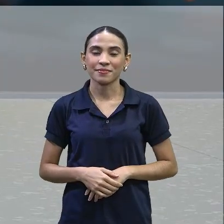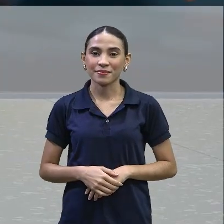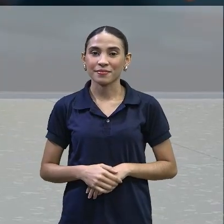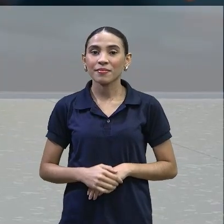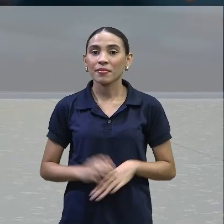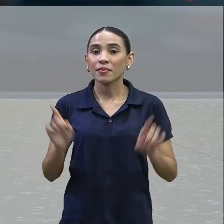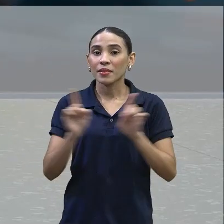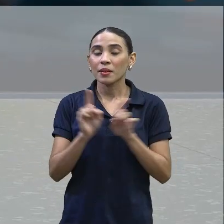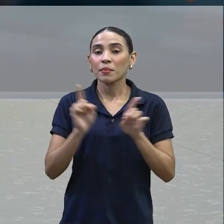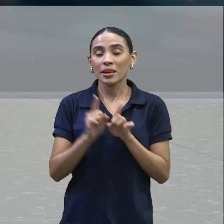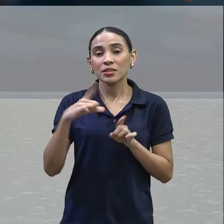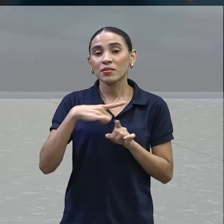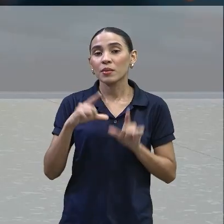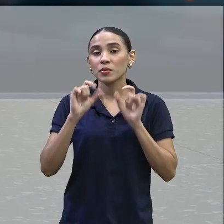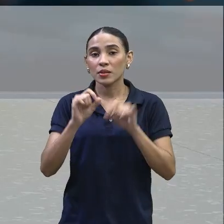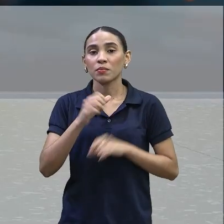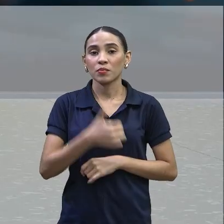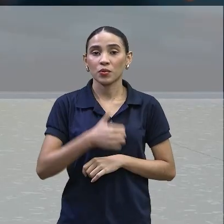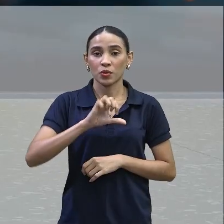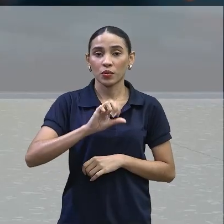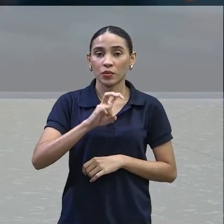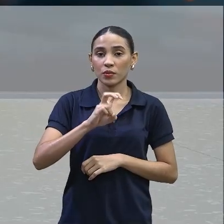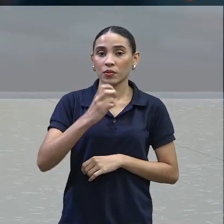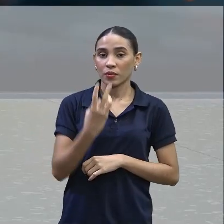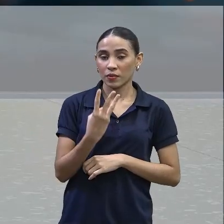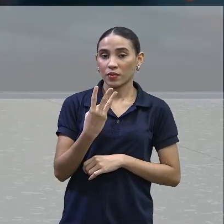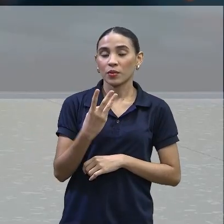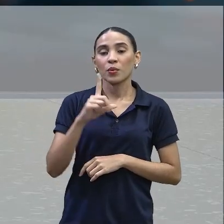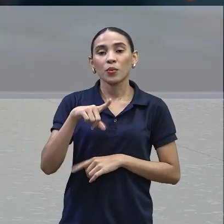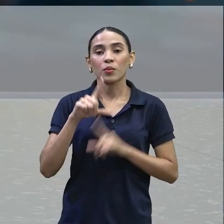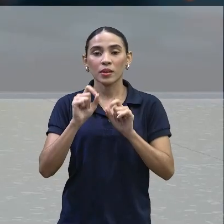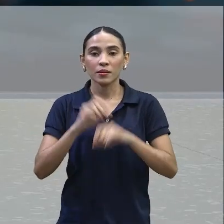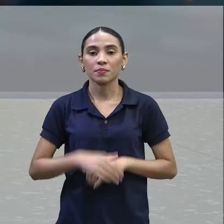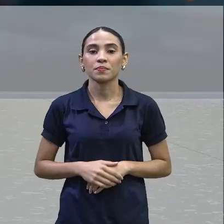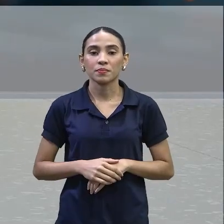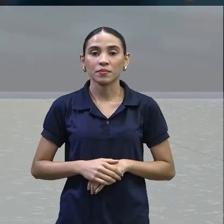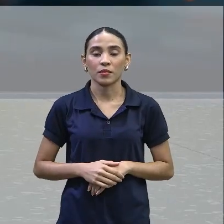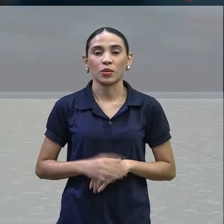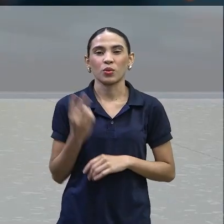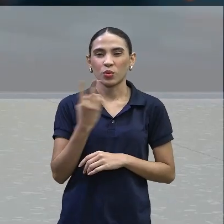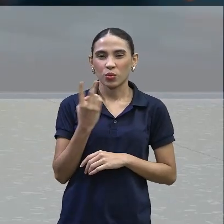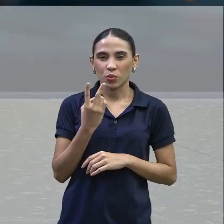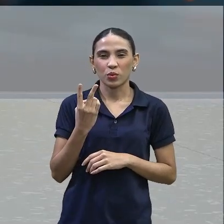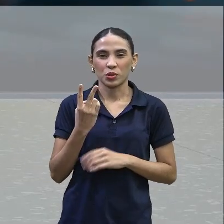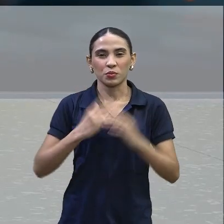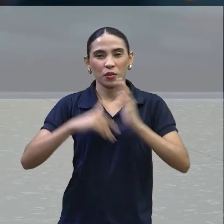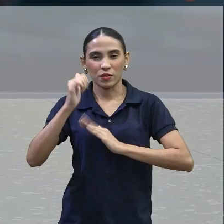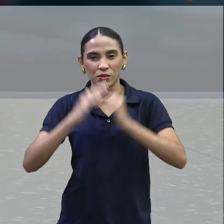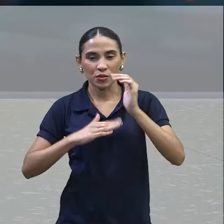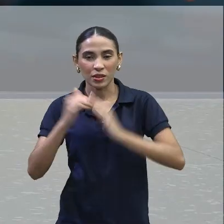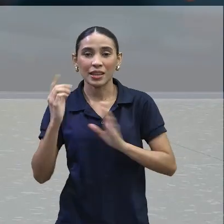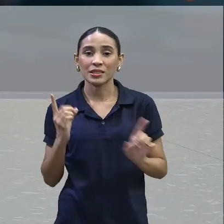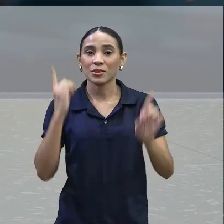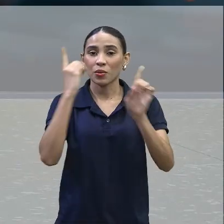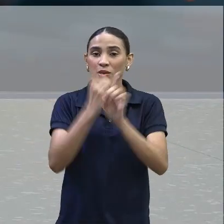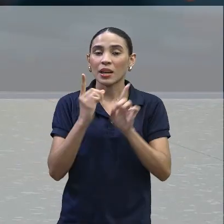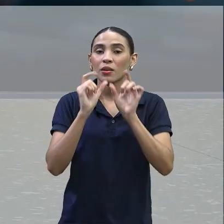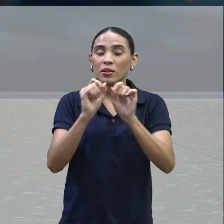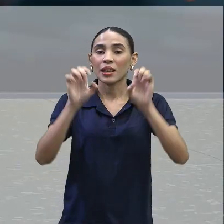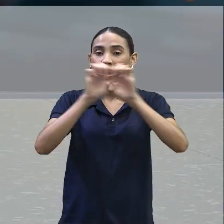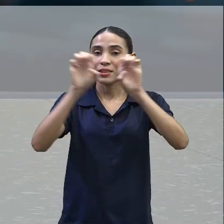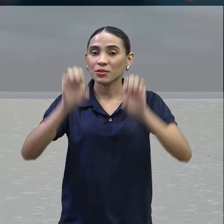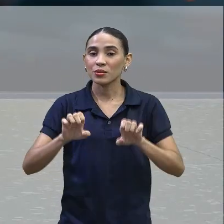E ainda tivemos, lá em 1953, Watson e Crick, que eles desvendaram a estrutura